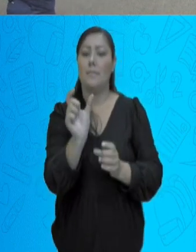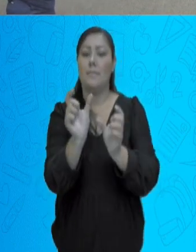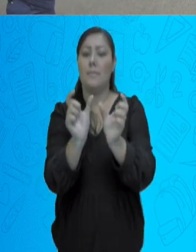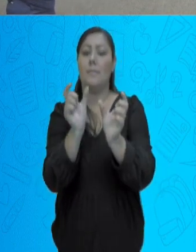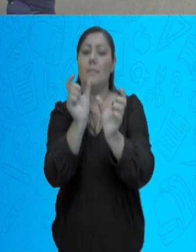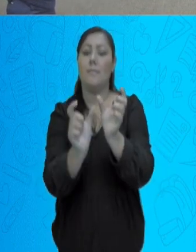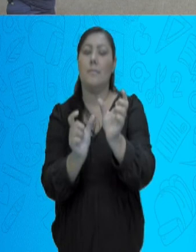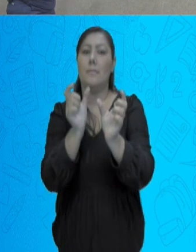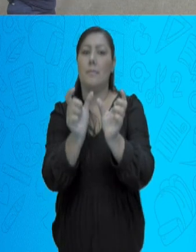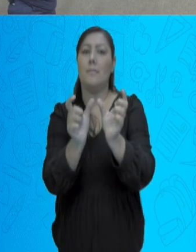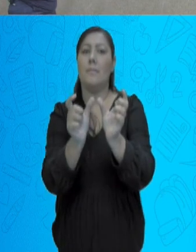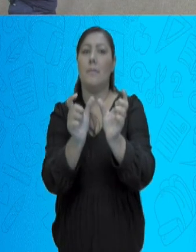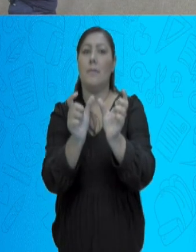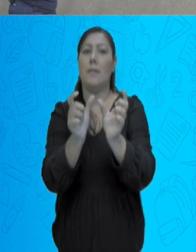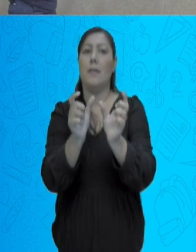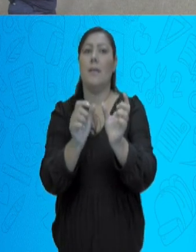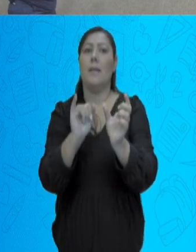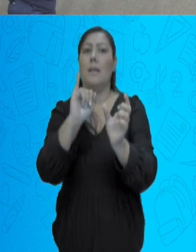todos regulares.